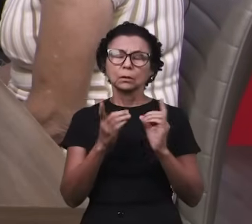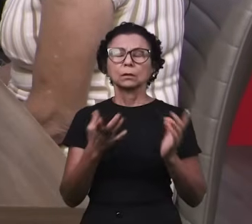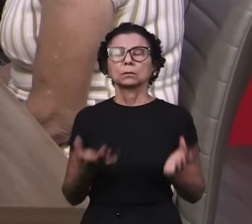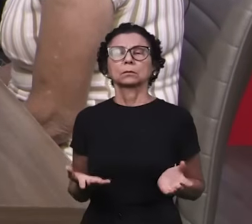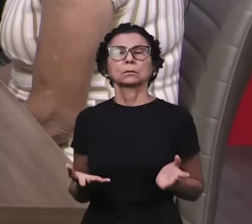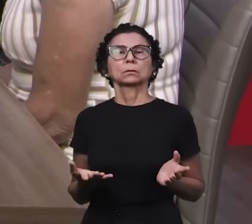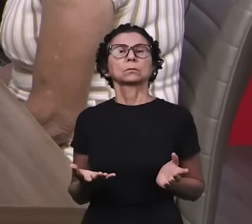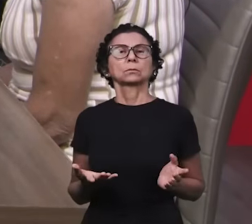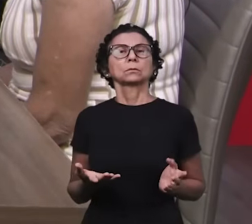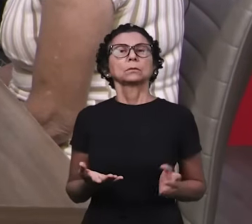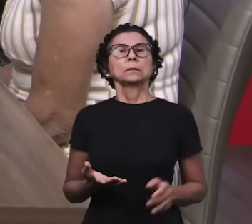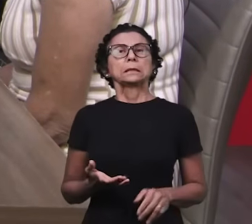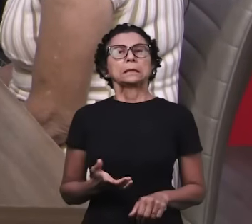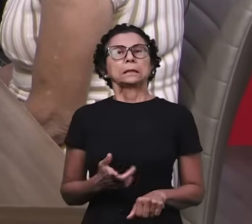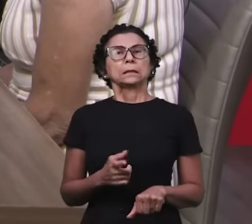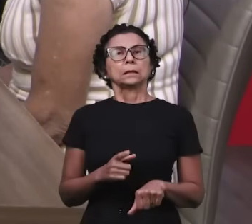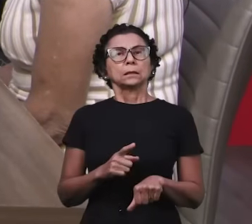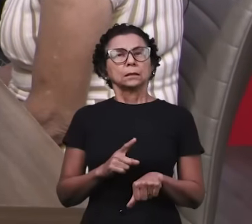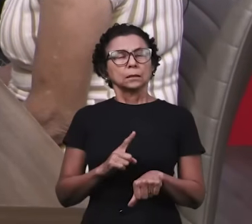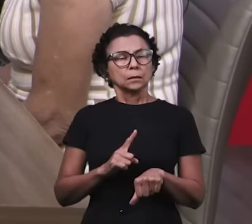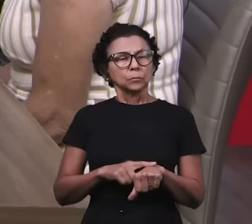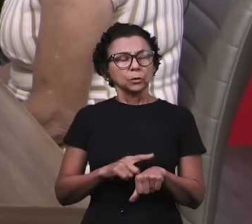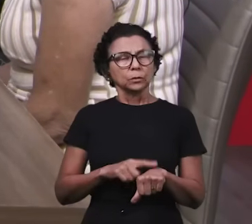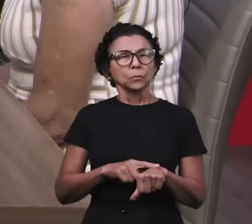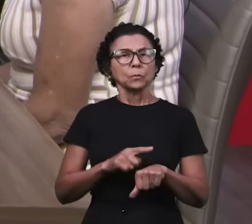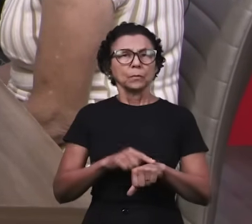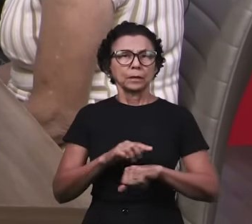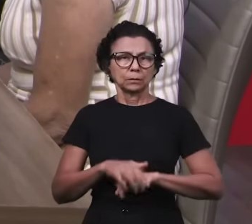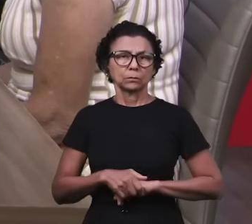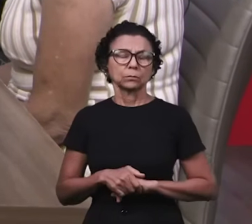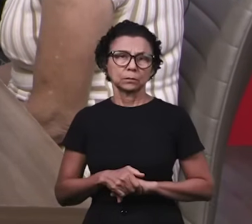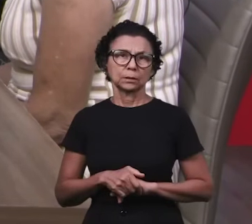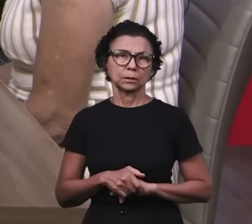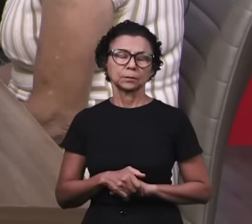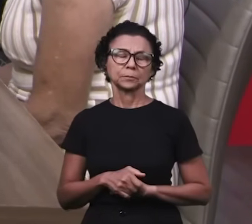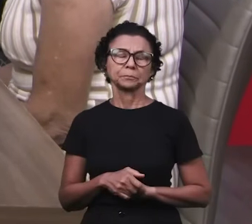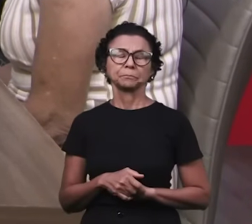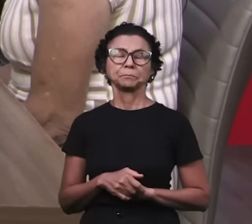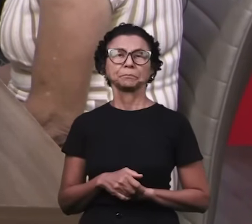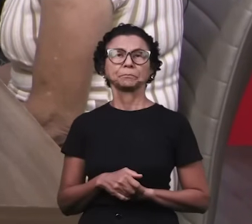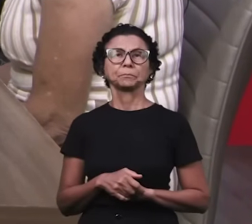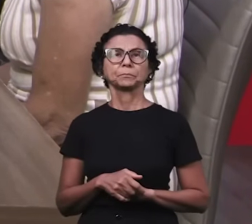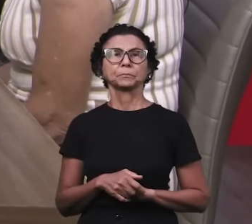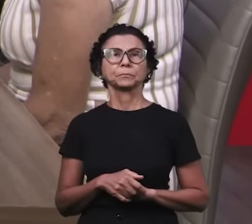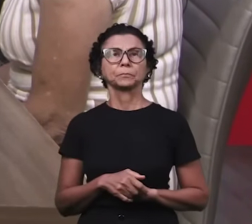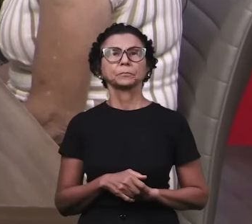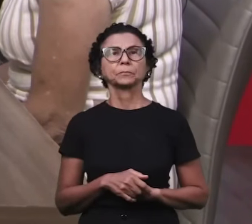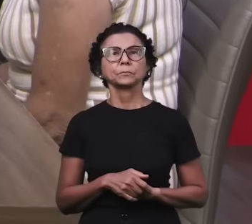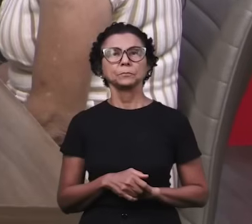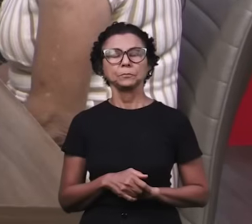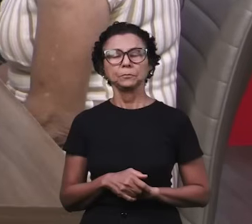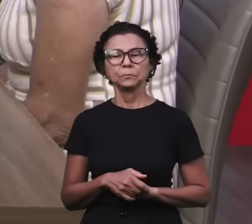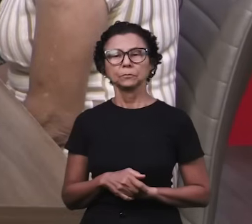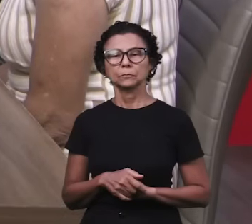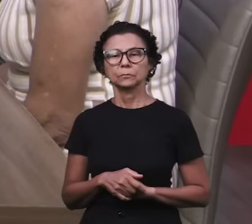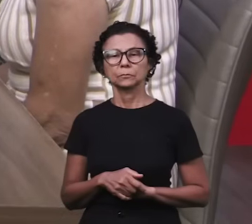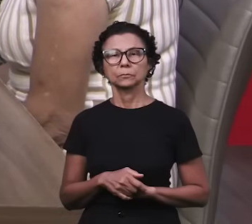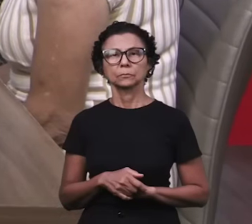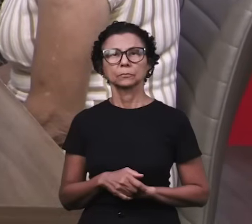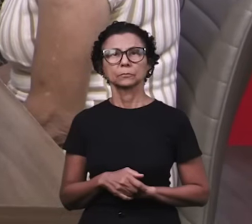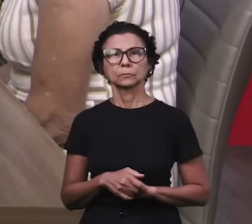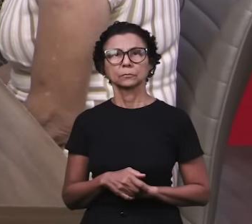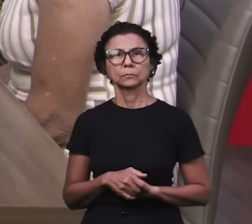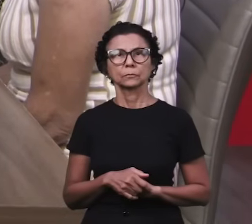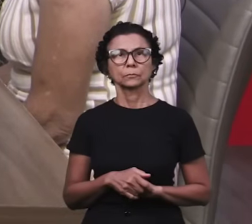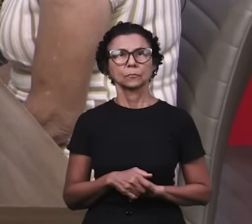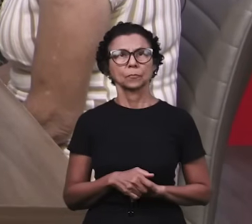da oração para que a palavra do Senhor se assente no coração. A família, tudo que nós vamos